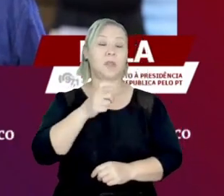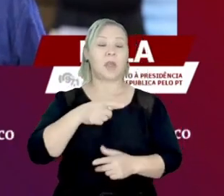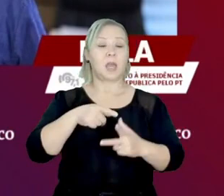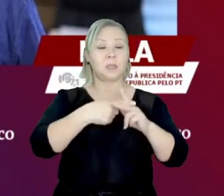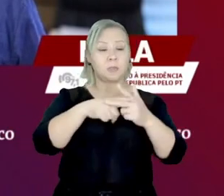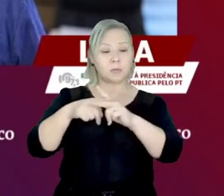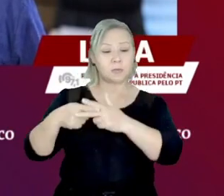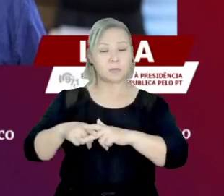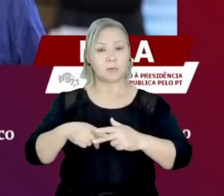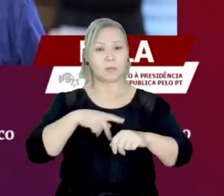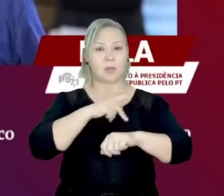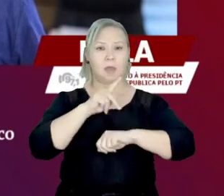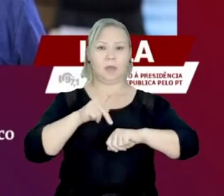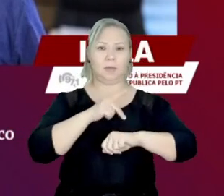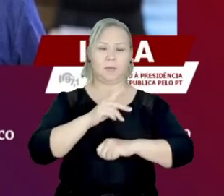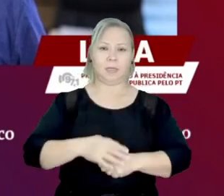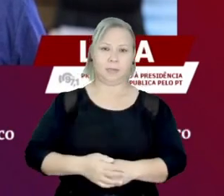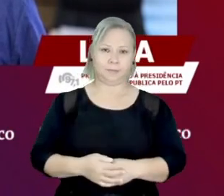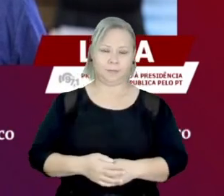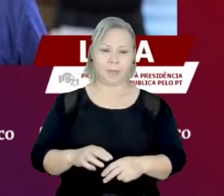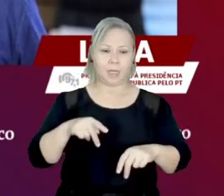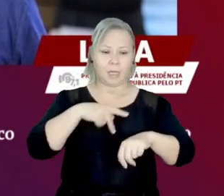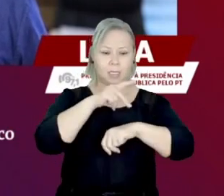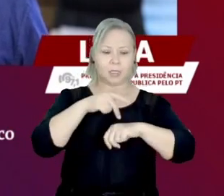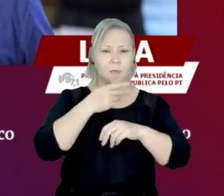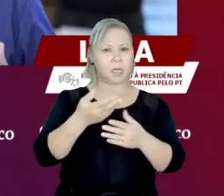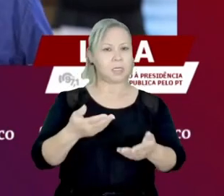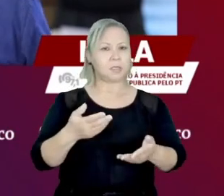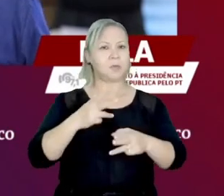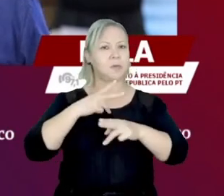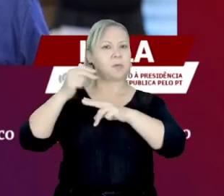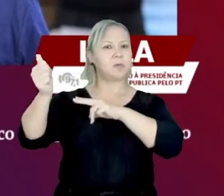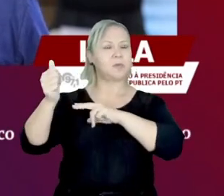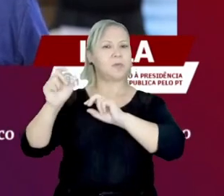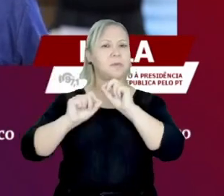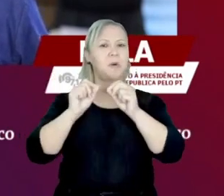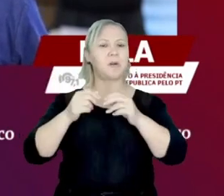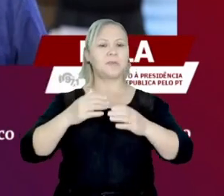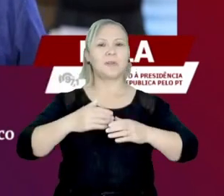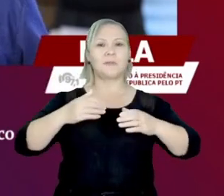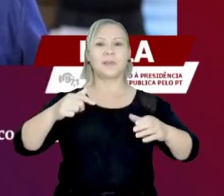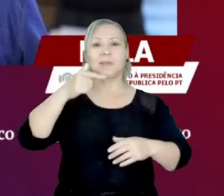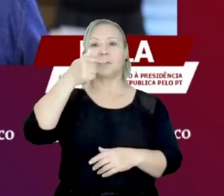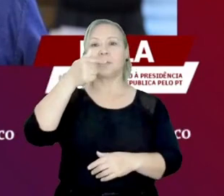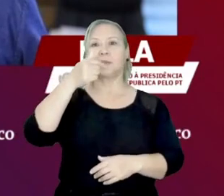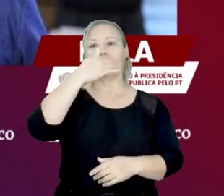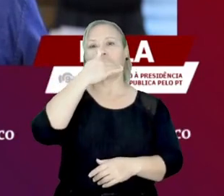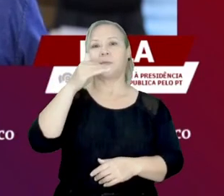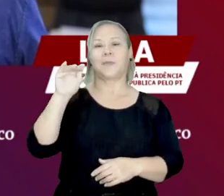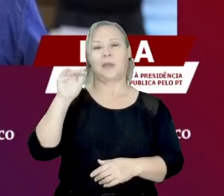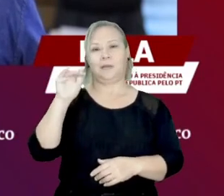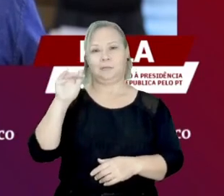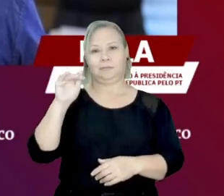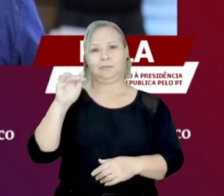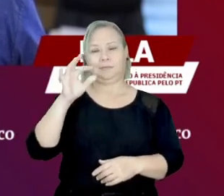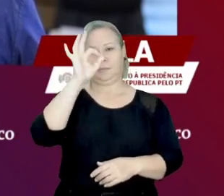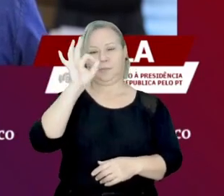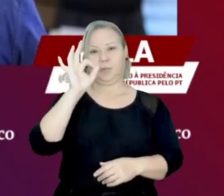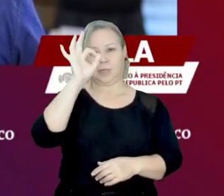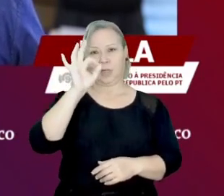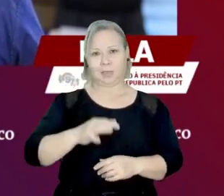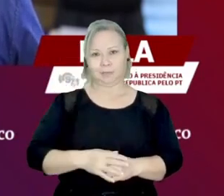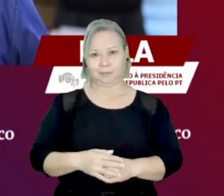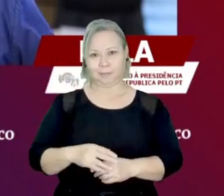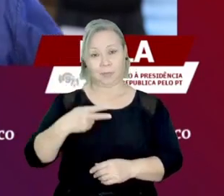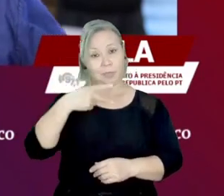o seu PIB. Crescia a 7,5%. O salário mínimo aumentava todo ano. E parou. Parou. Parou por